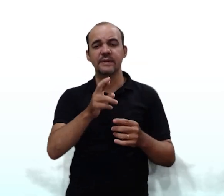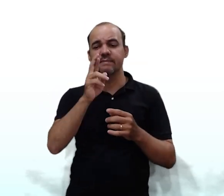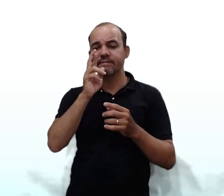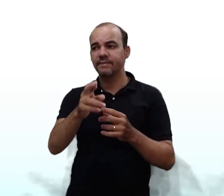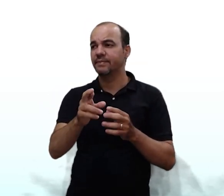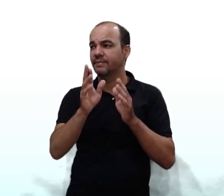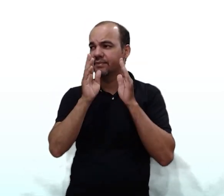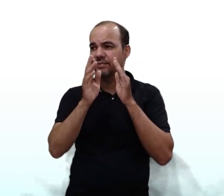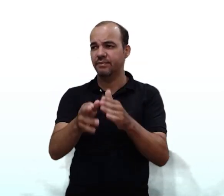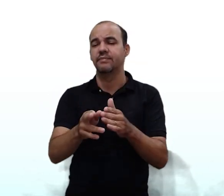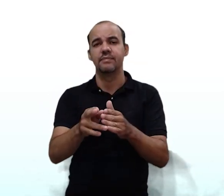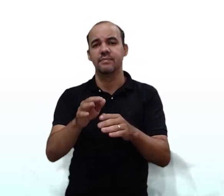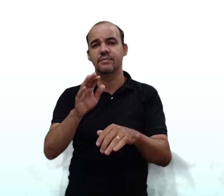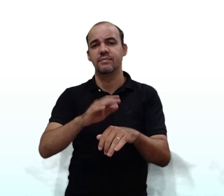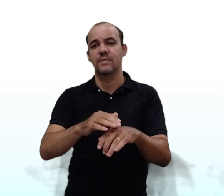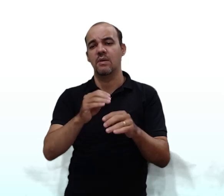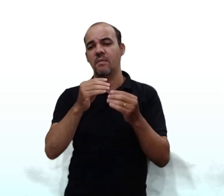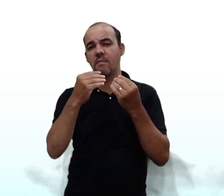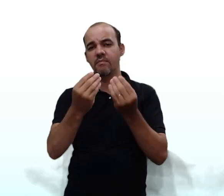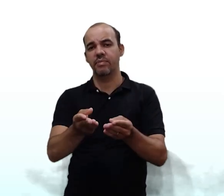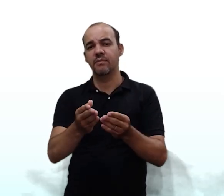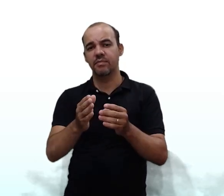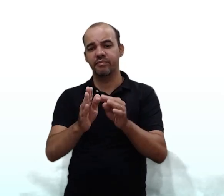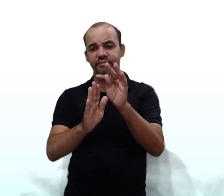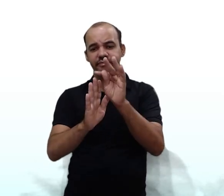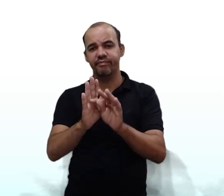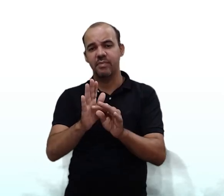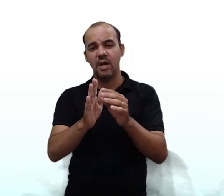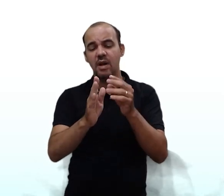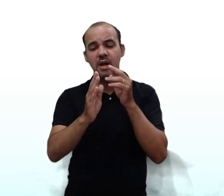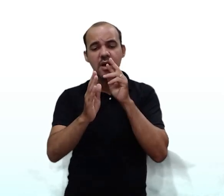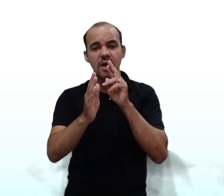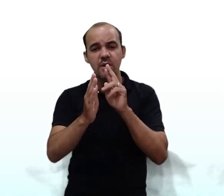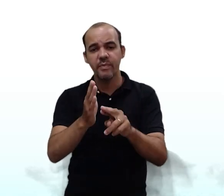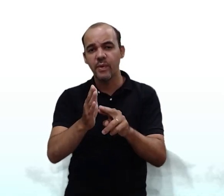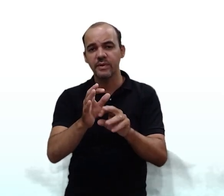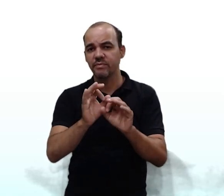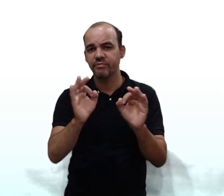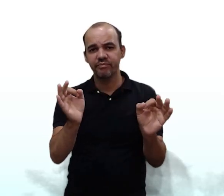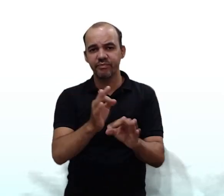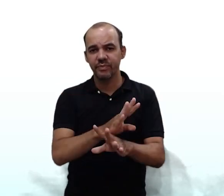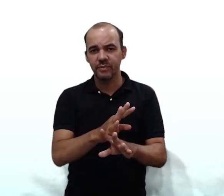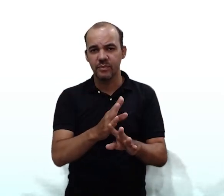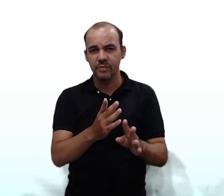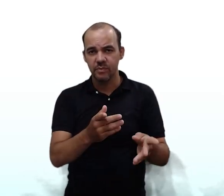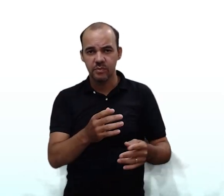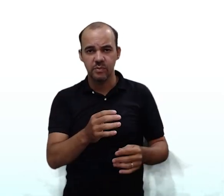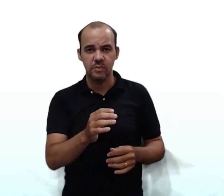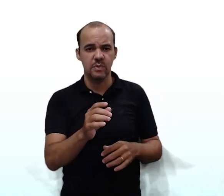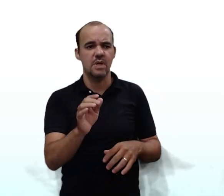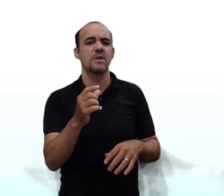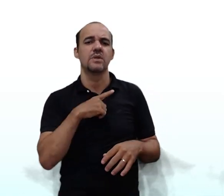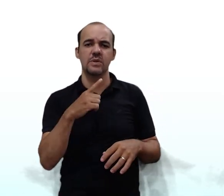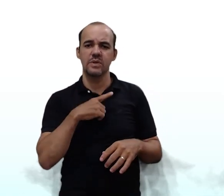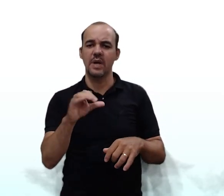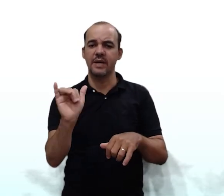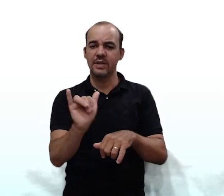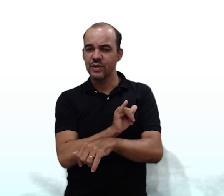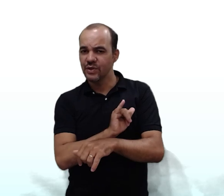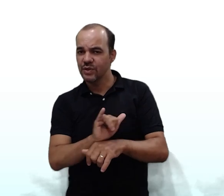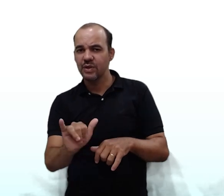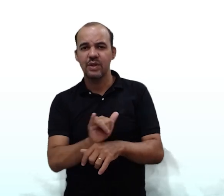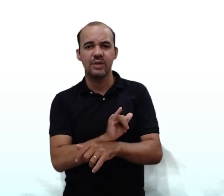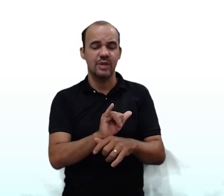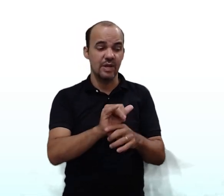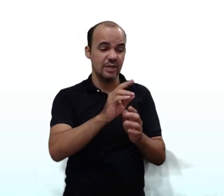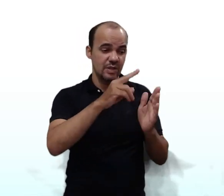informações específicas. E isso vai te fazer poupar tempo. Claro que para isso a gente pode fazer uso de algumas estratégias de leitura,